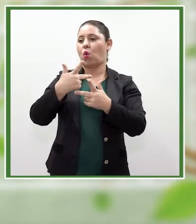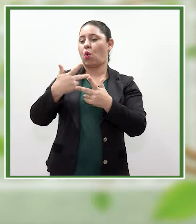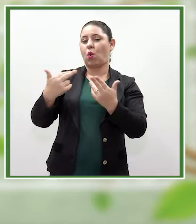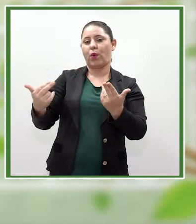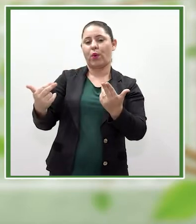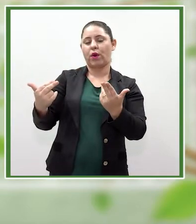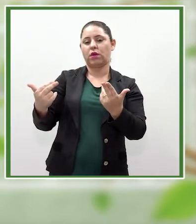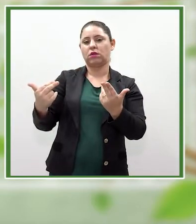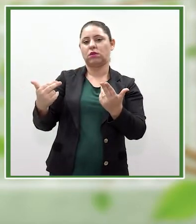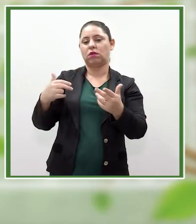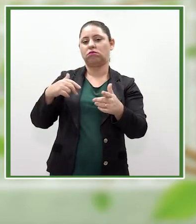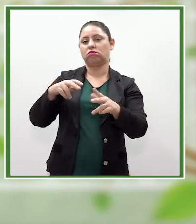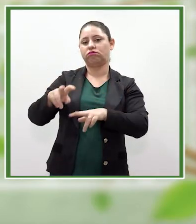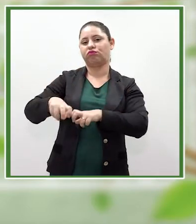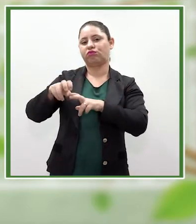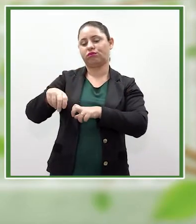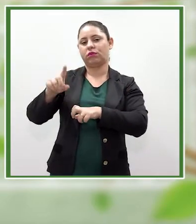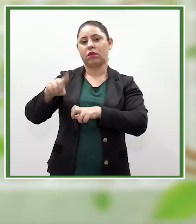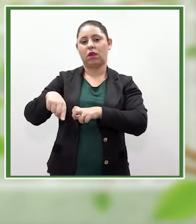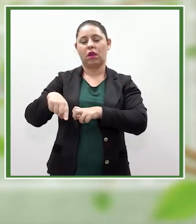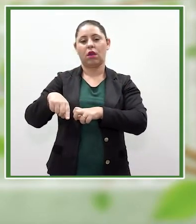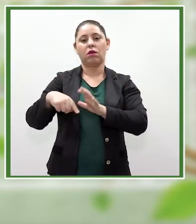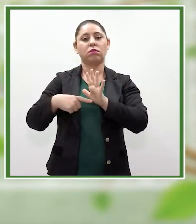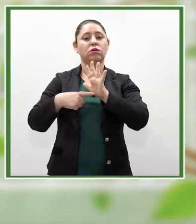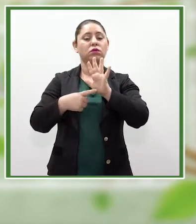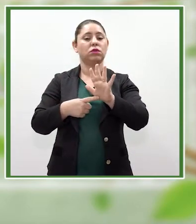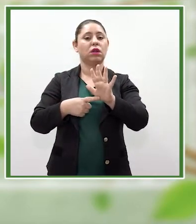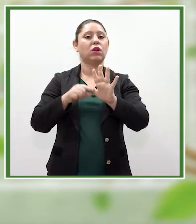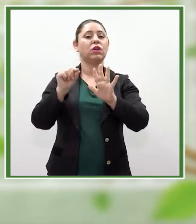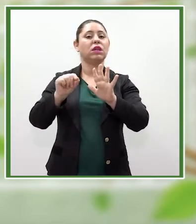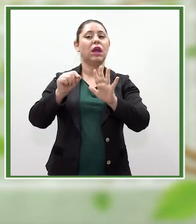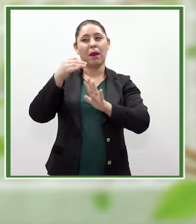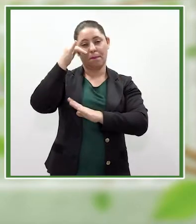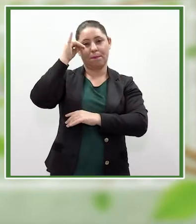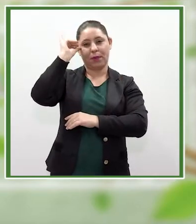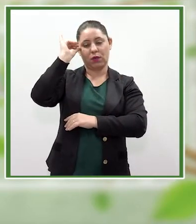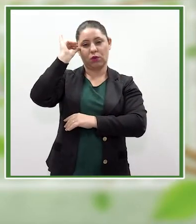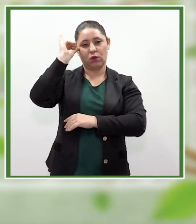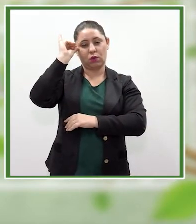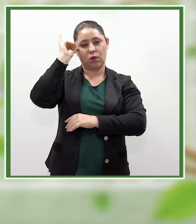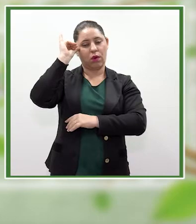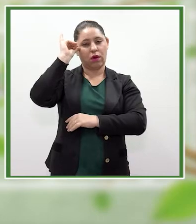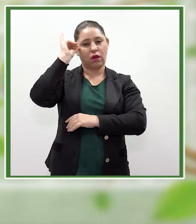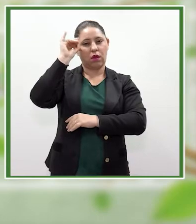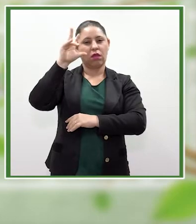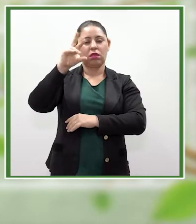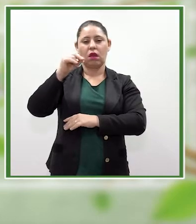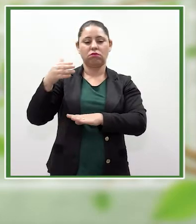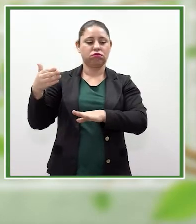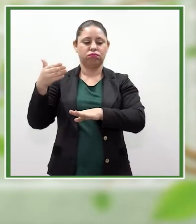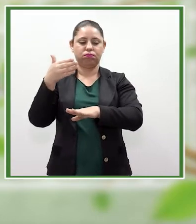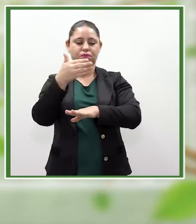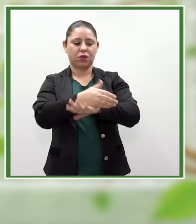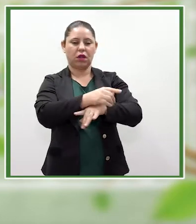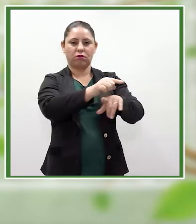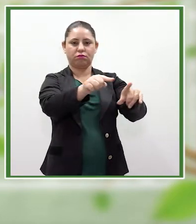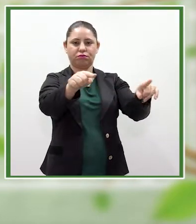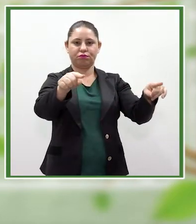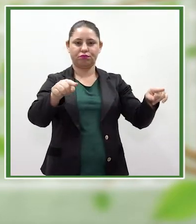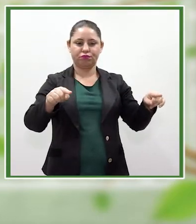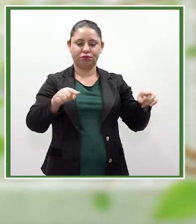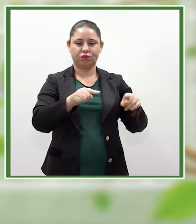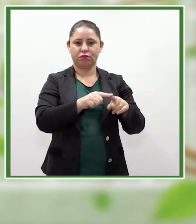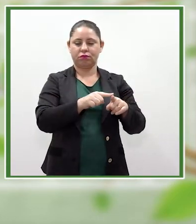isso, nesse horizonte aí, uma diminuição de áreas de pastagem, entretanto, com o aumento da